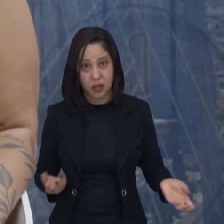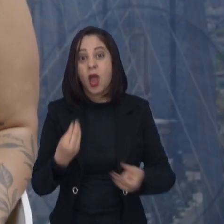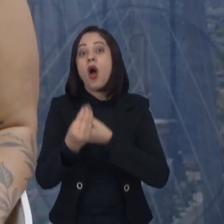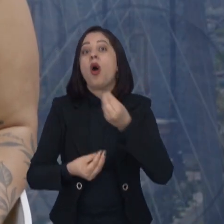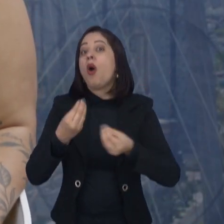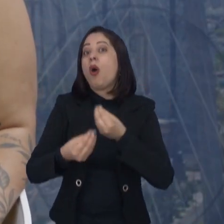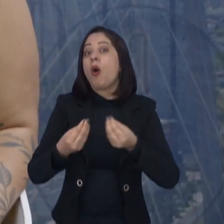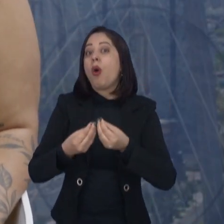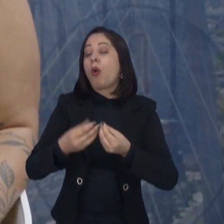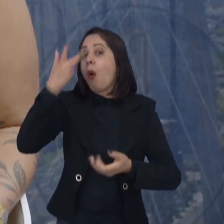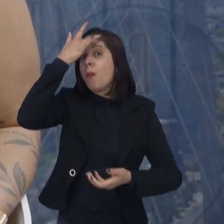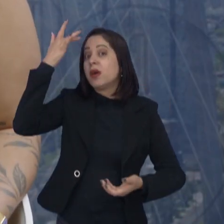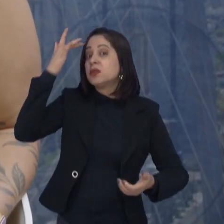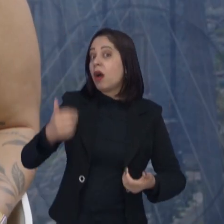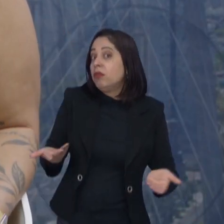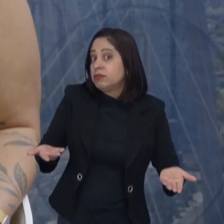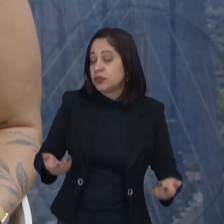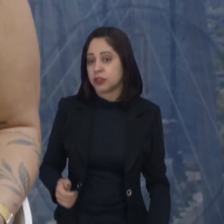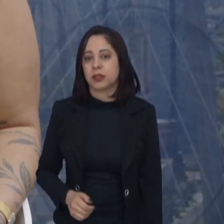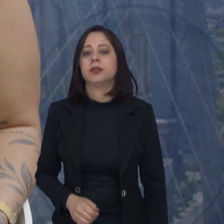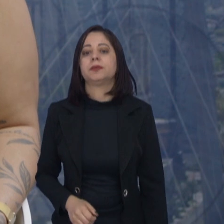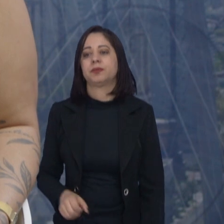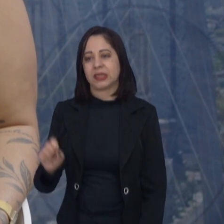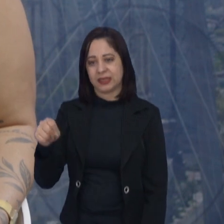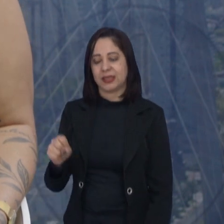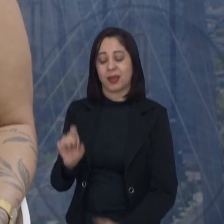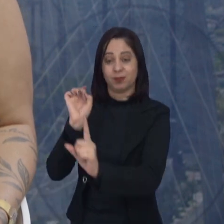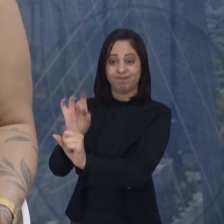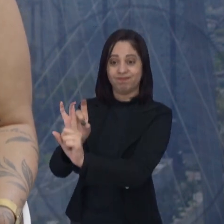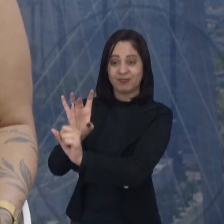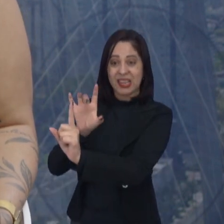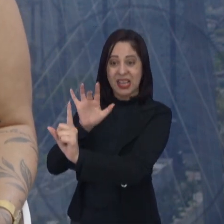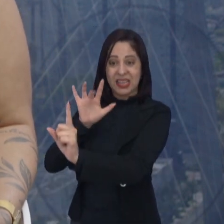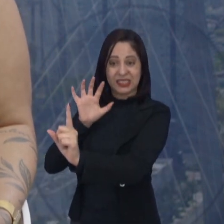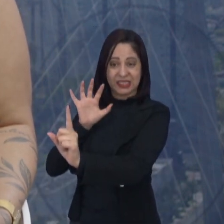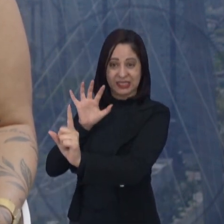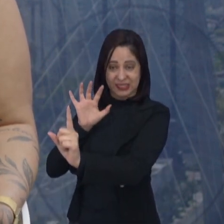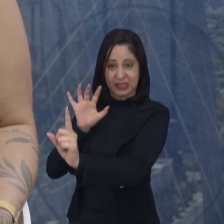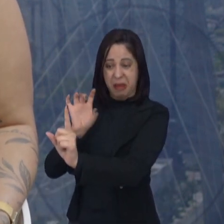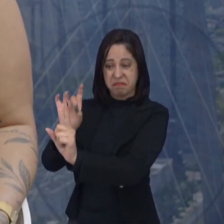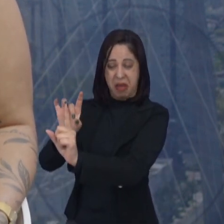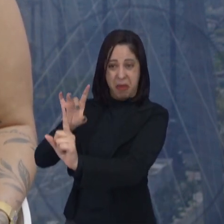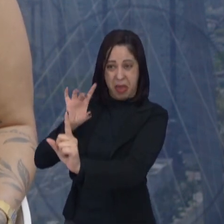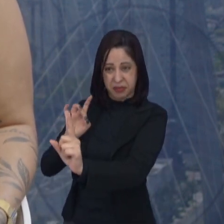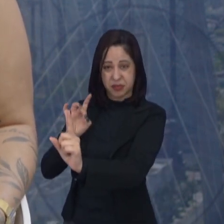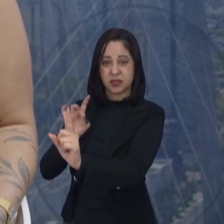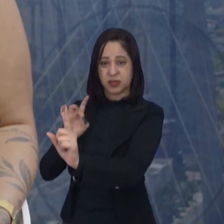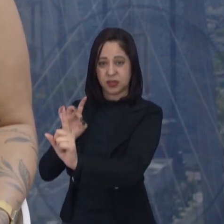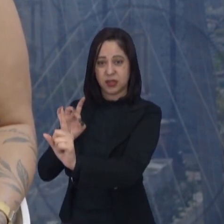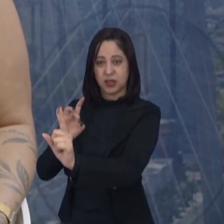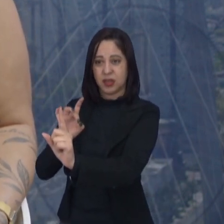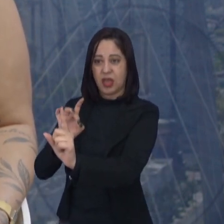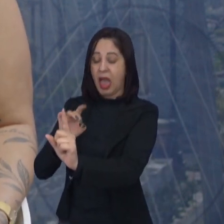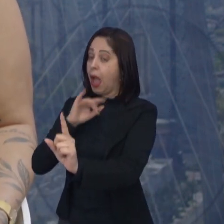é até meio polêmico, mas a gente acredita que o cancelamento, obviamente, o cancelamento de uma forma muito agressiva, ele não é